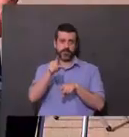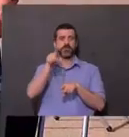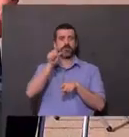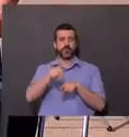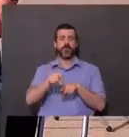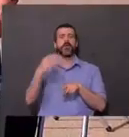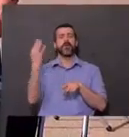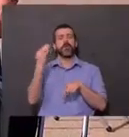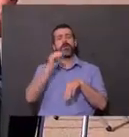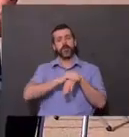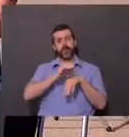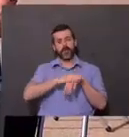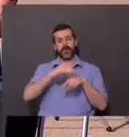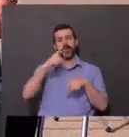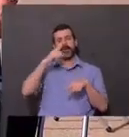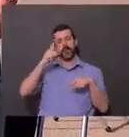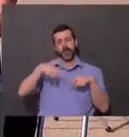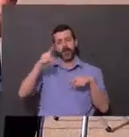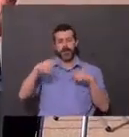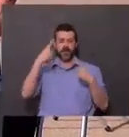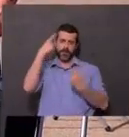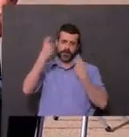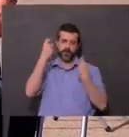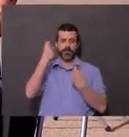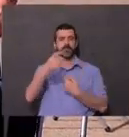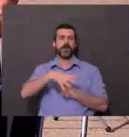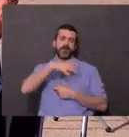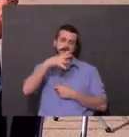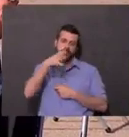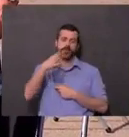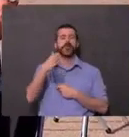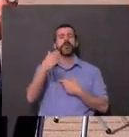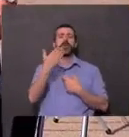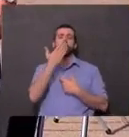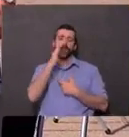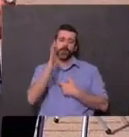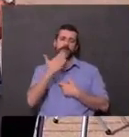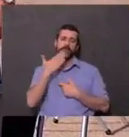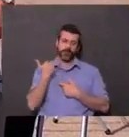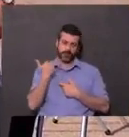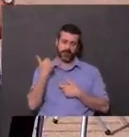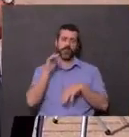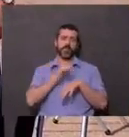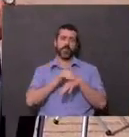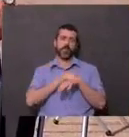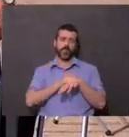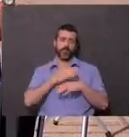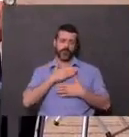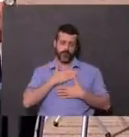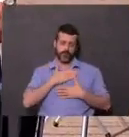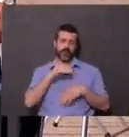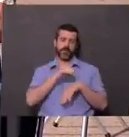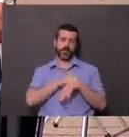pequei muitas vezes por pensamentos e palavras, atos e omissões, por minha culpa,